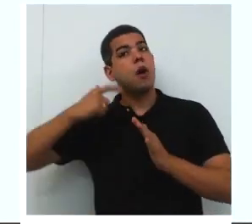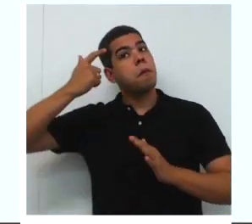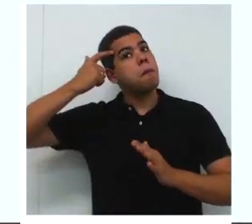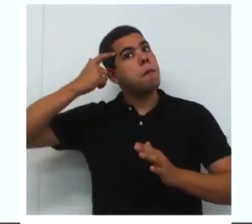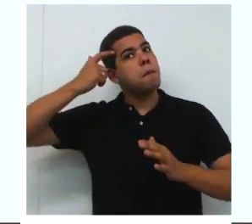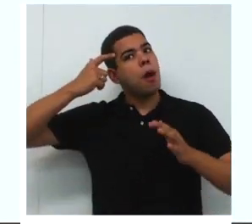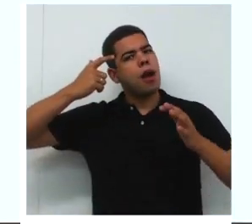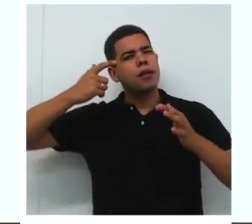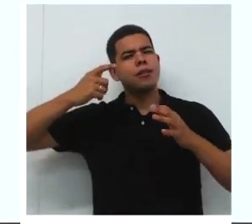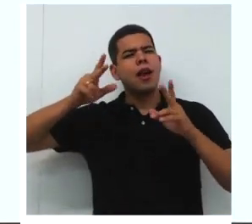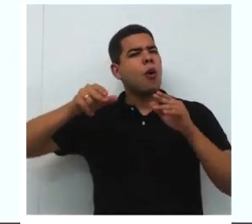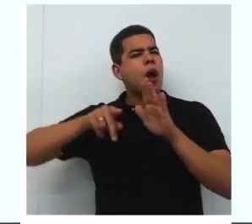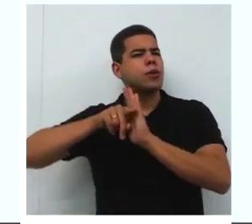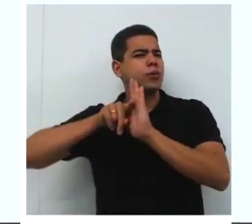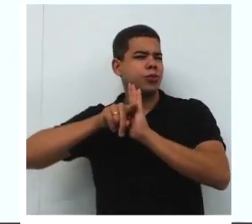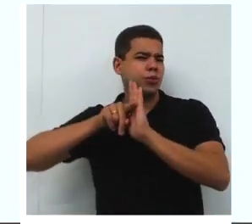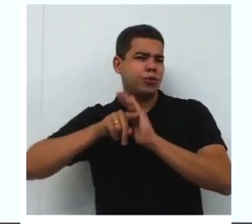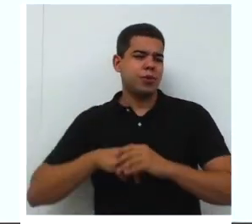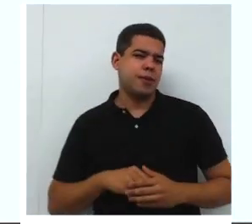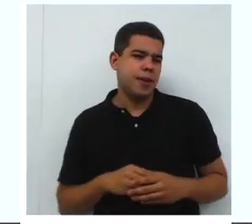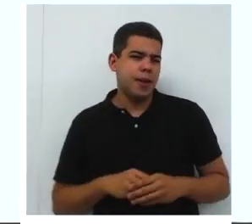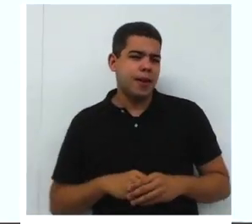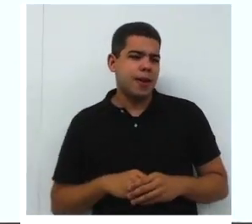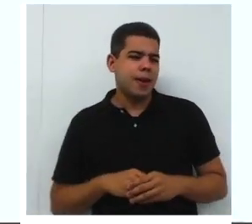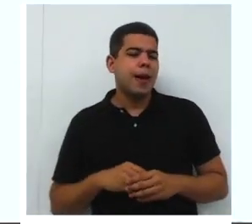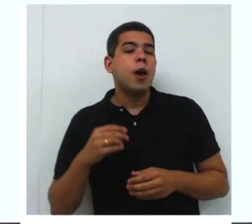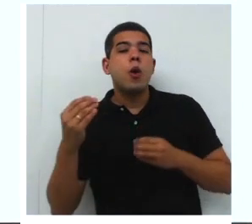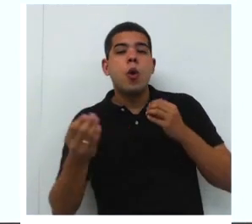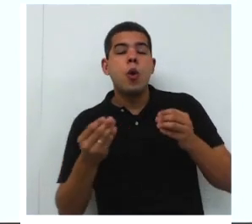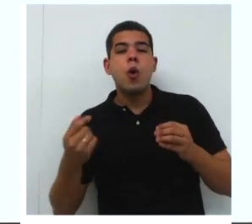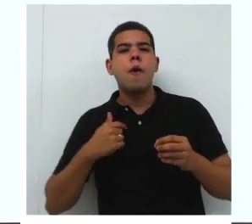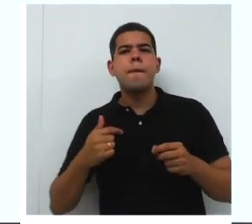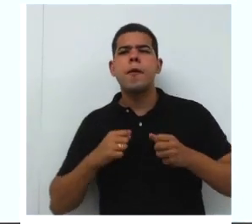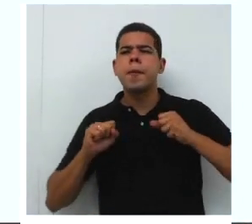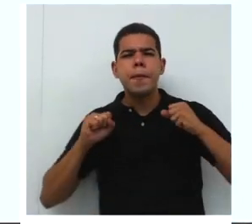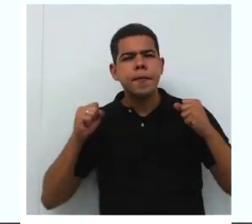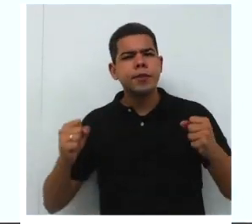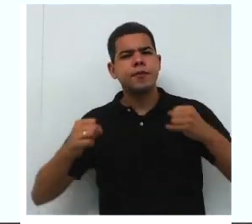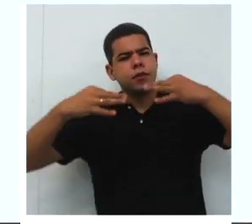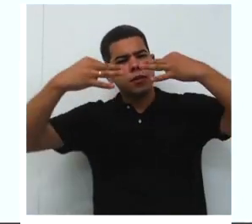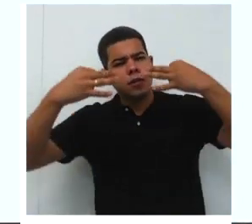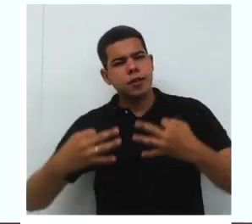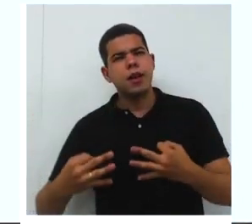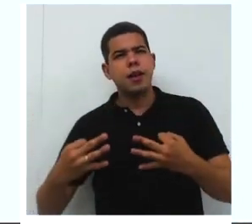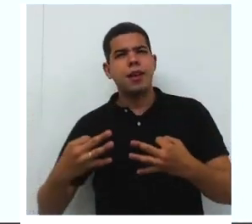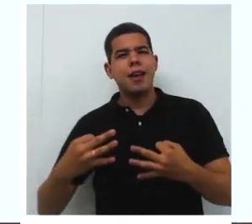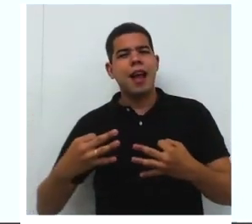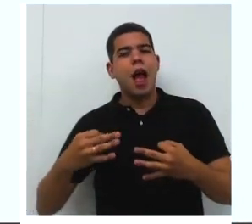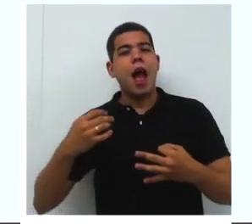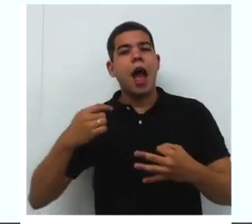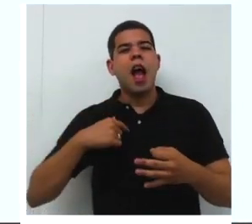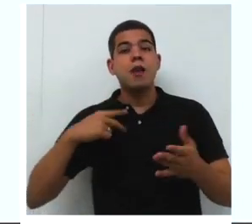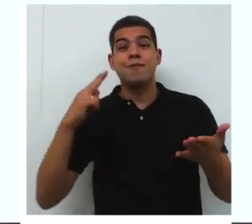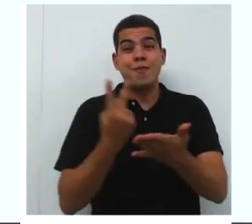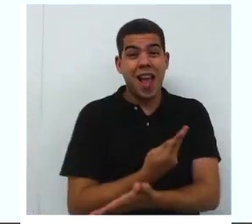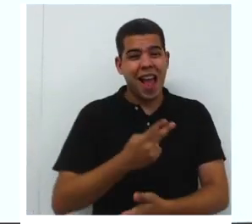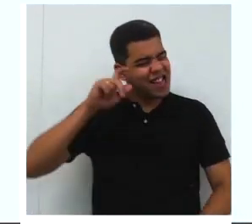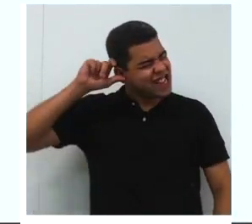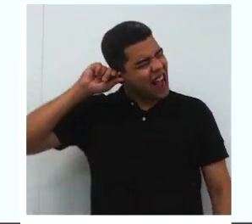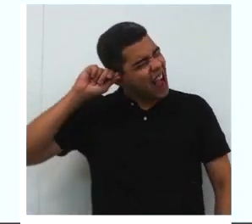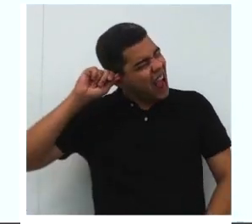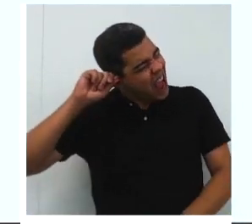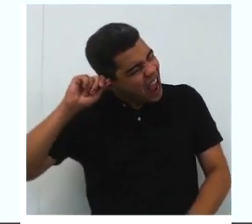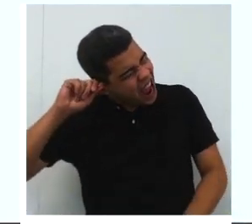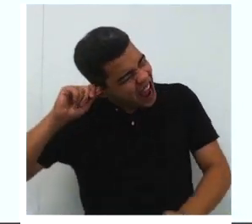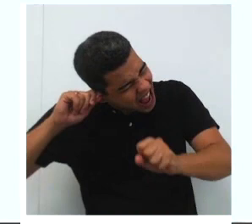de valor. De que maneira eu terei que agir de forma acertada para depois não levar um puxão de orelha, para